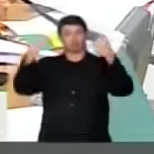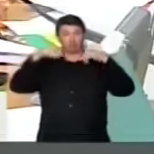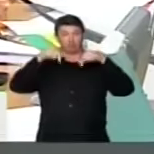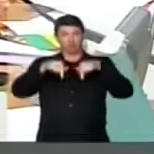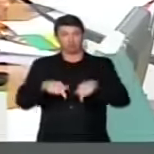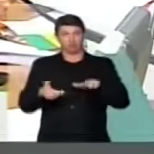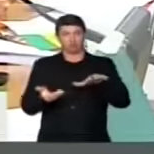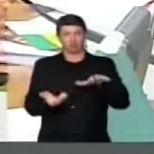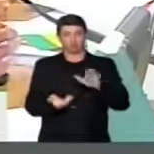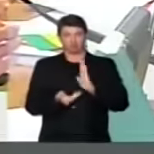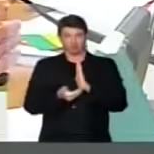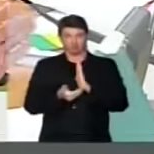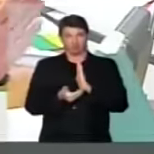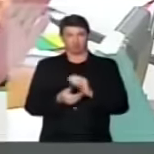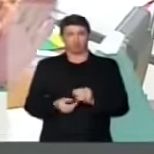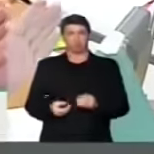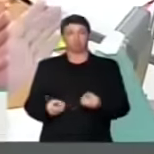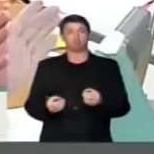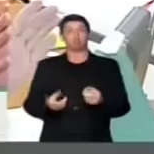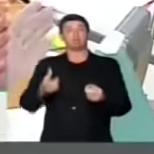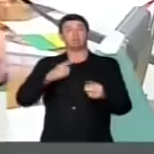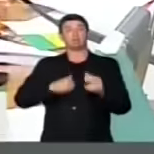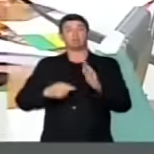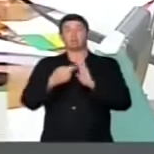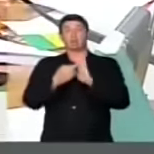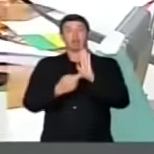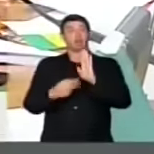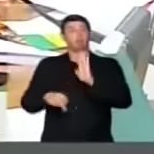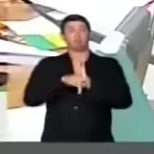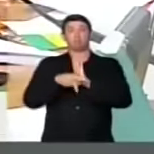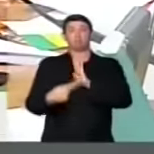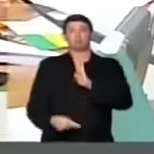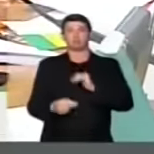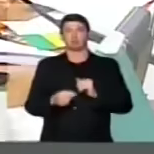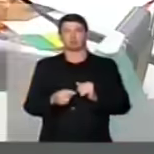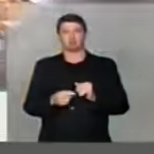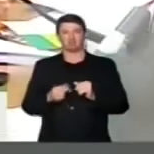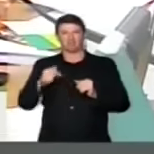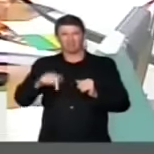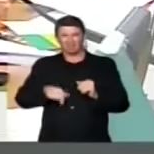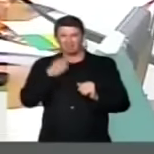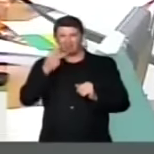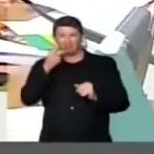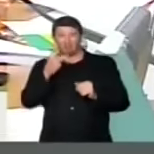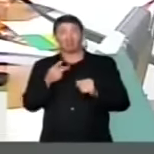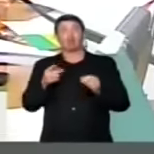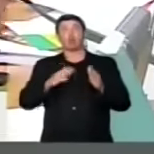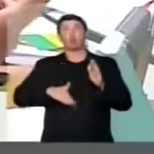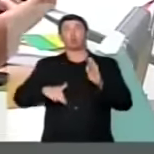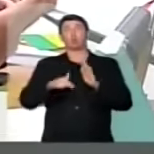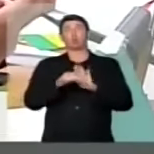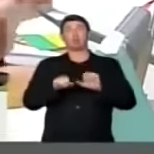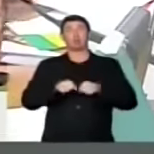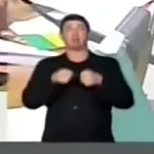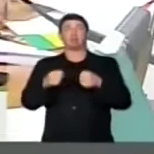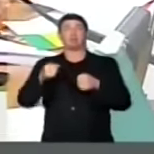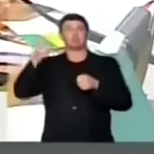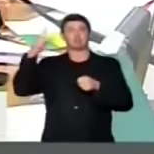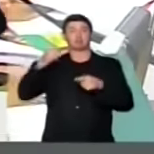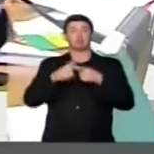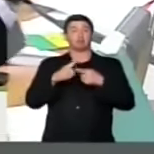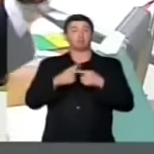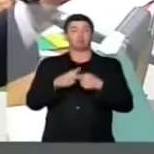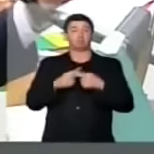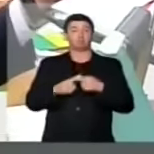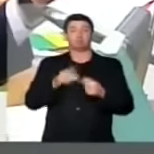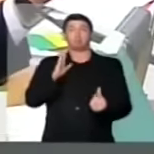casa. E aqui delegando tem o seu rito próprio. Aqui não há que se falar no exercício pleno da defesa dela, porque ela não